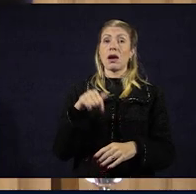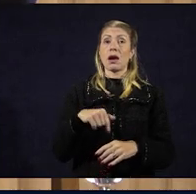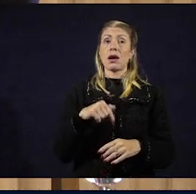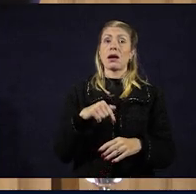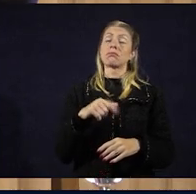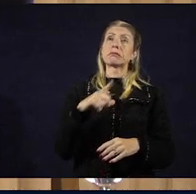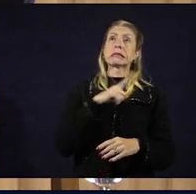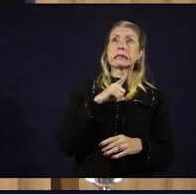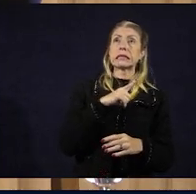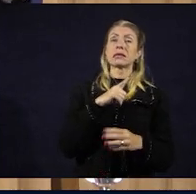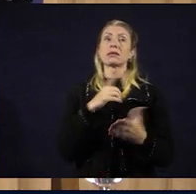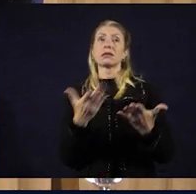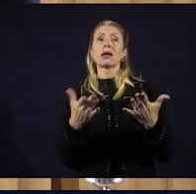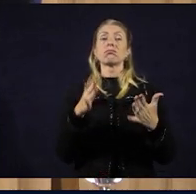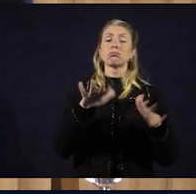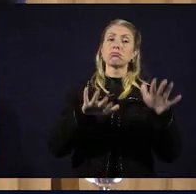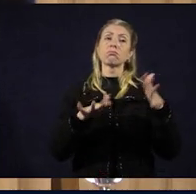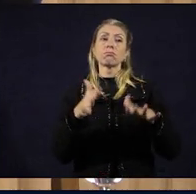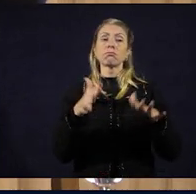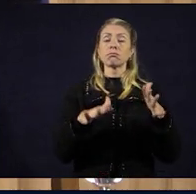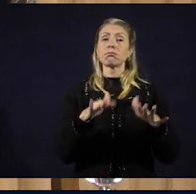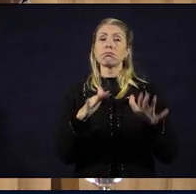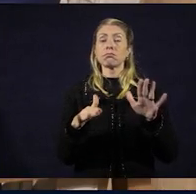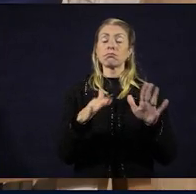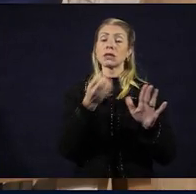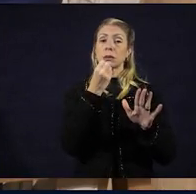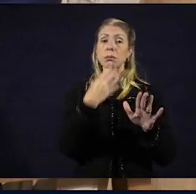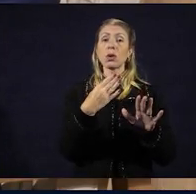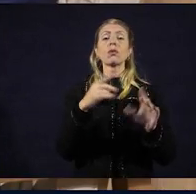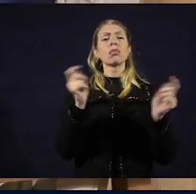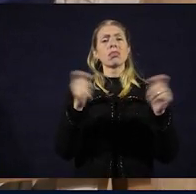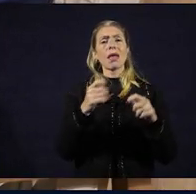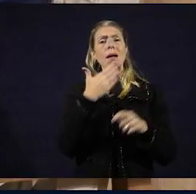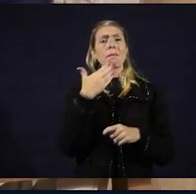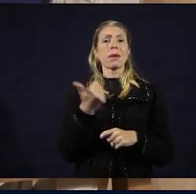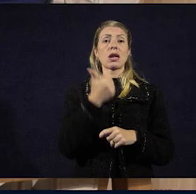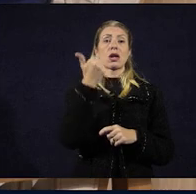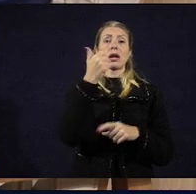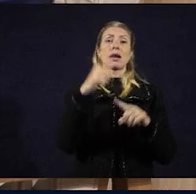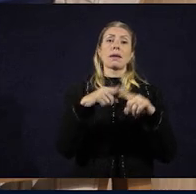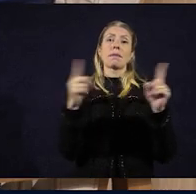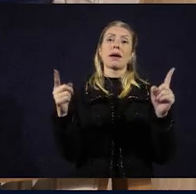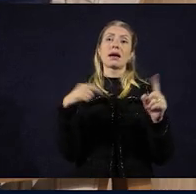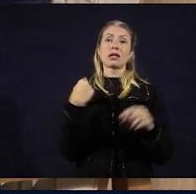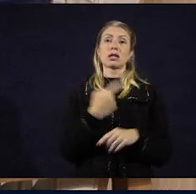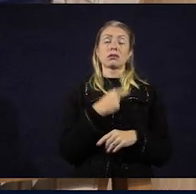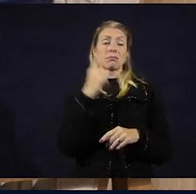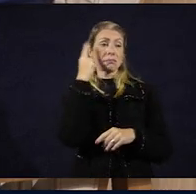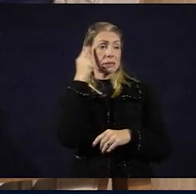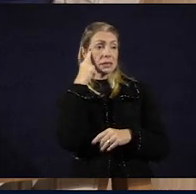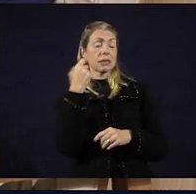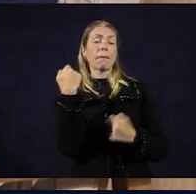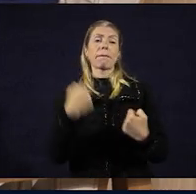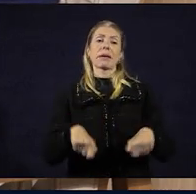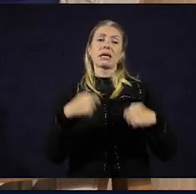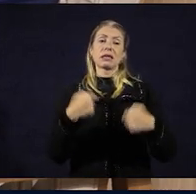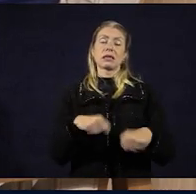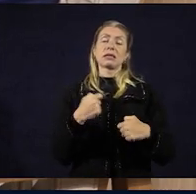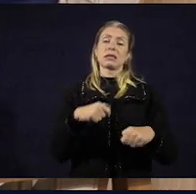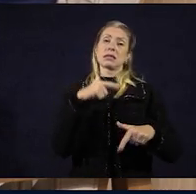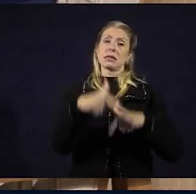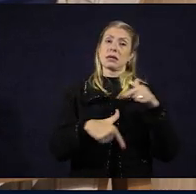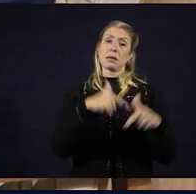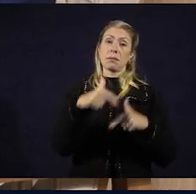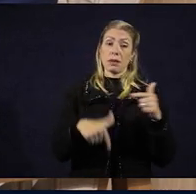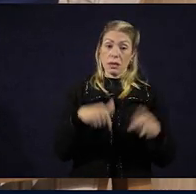razoável bem razoável a gente sempre pode achar que pode melhorar renda mas antes de tudo é importante ter um emprego e aqui no